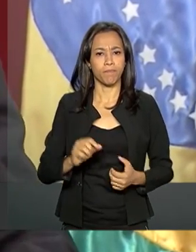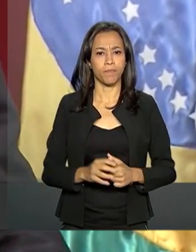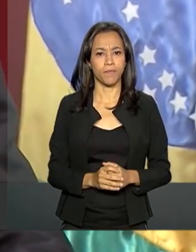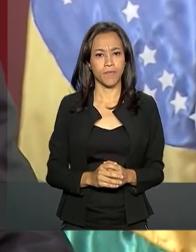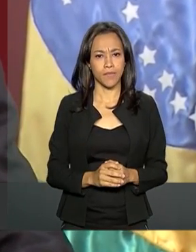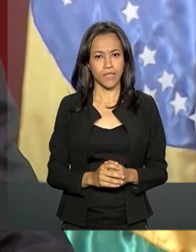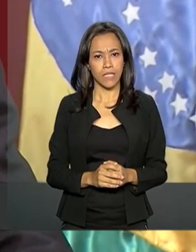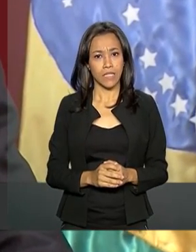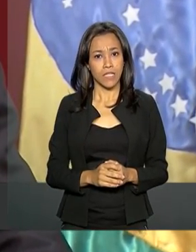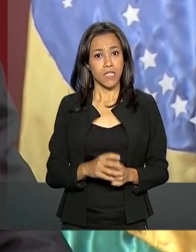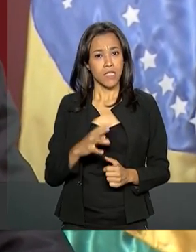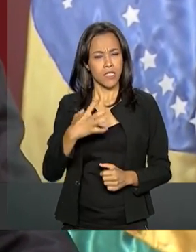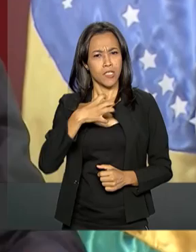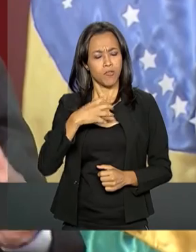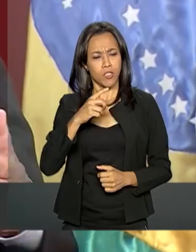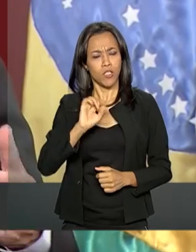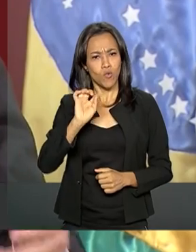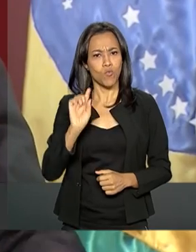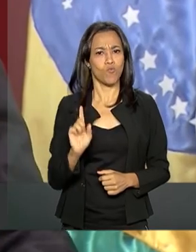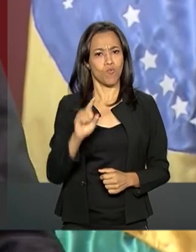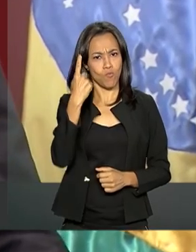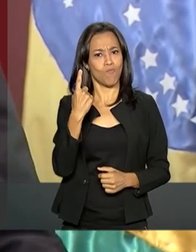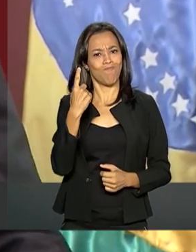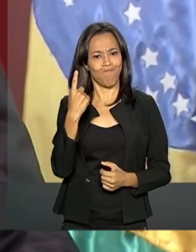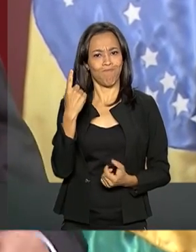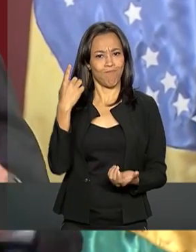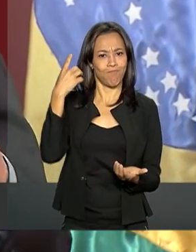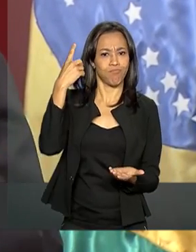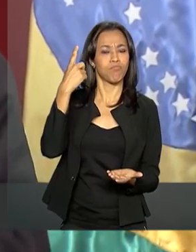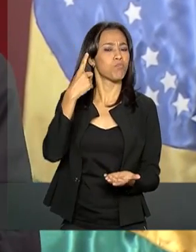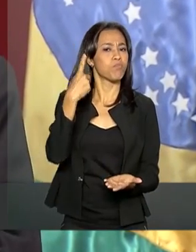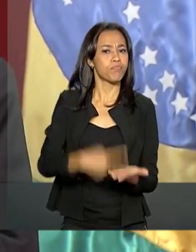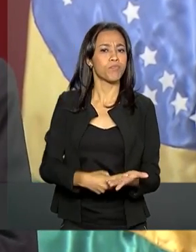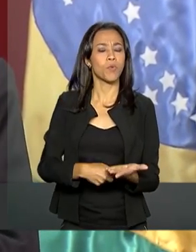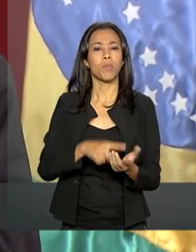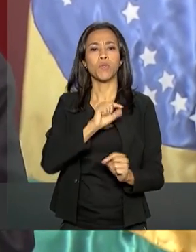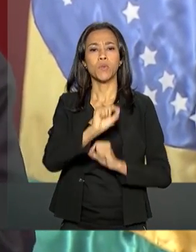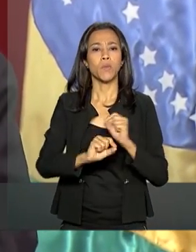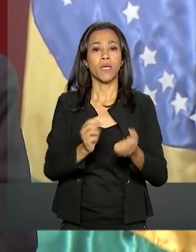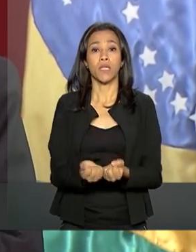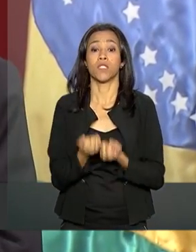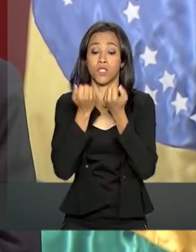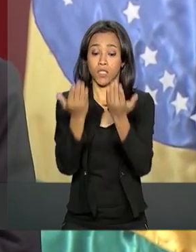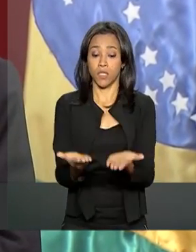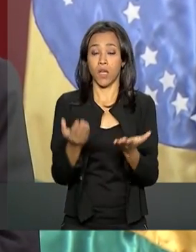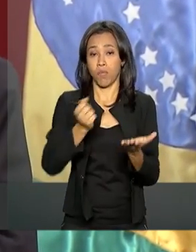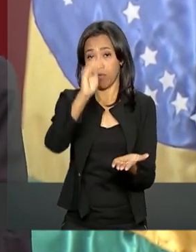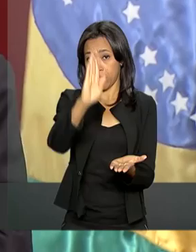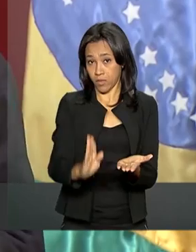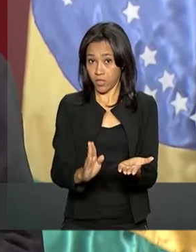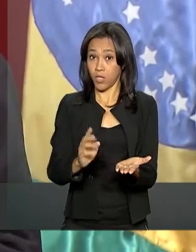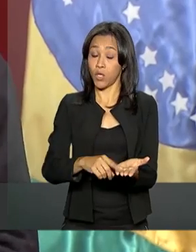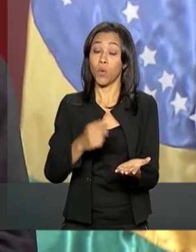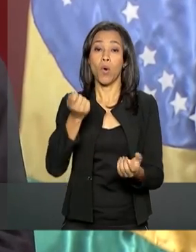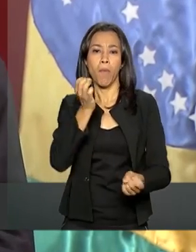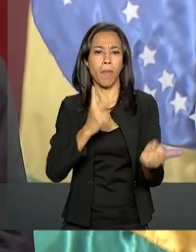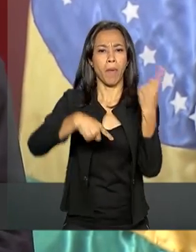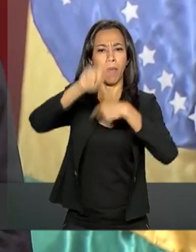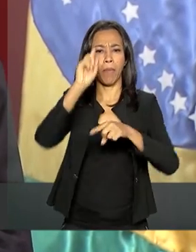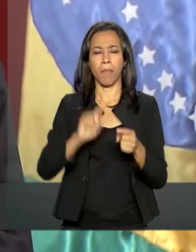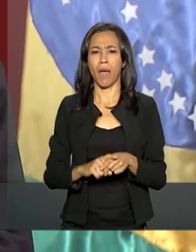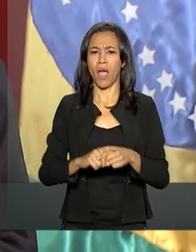o senhor recebeu uma missão, um mandato de devolver ao Brasil, dar ao Brasil mais progresso, menos corrupção e